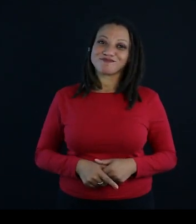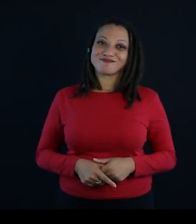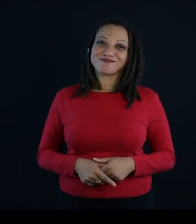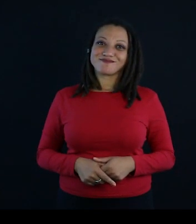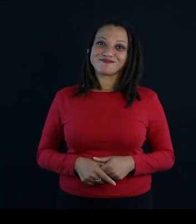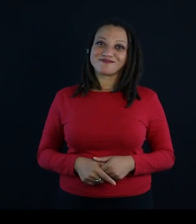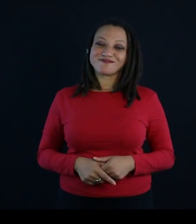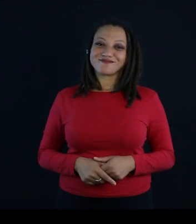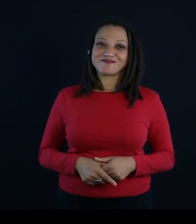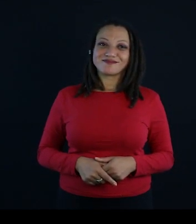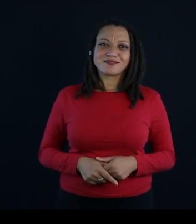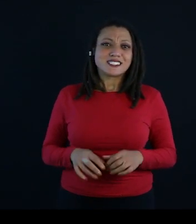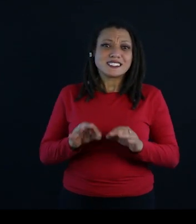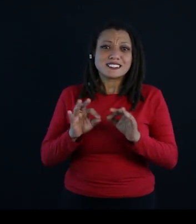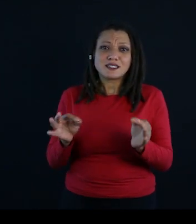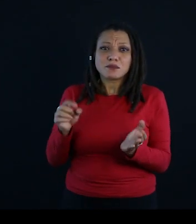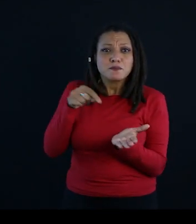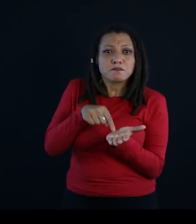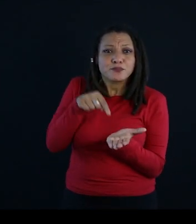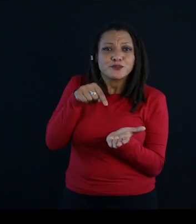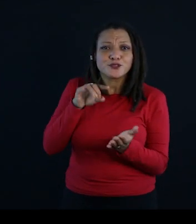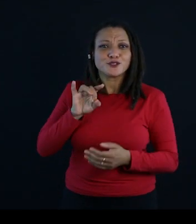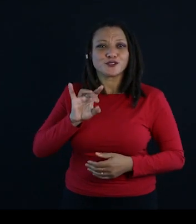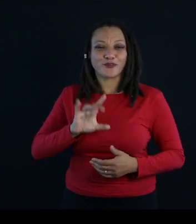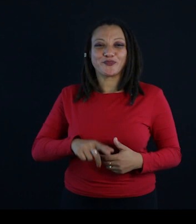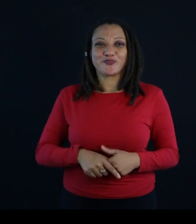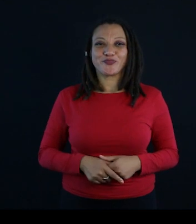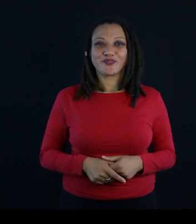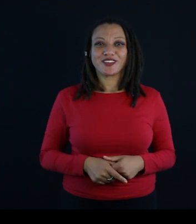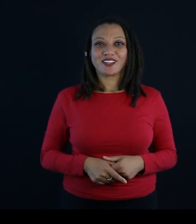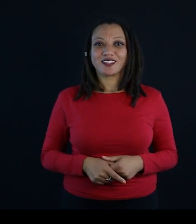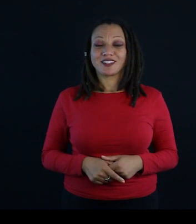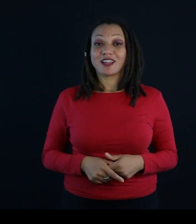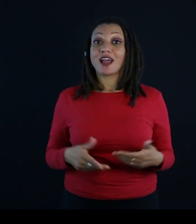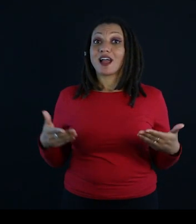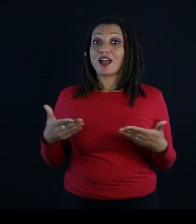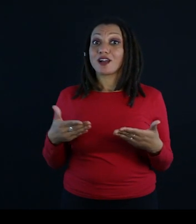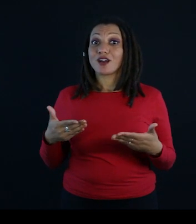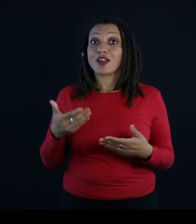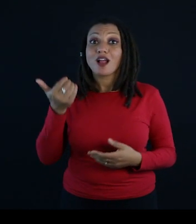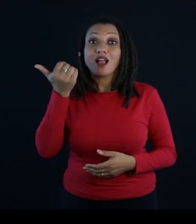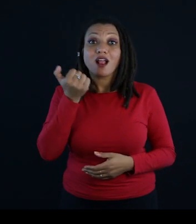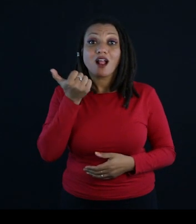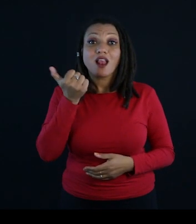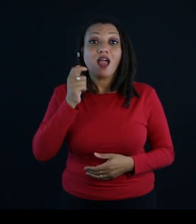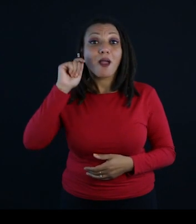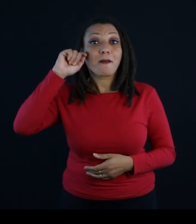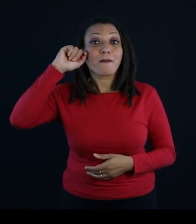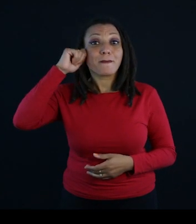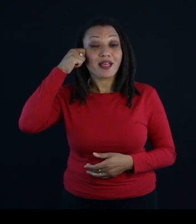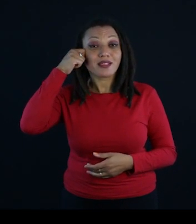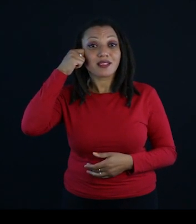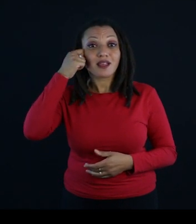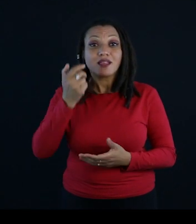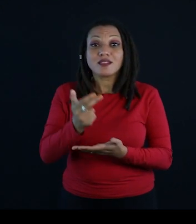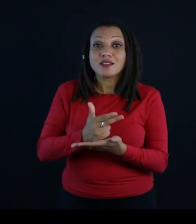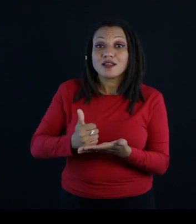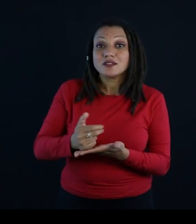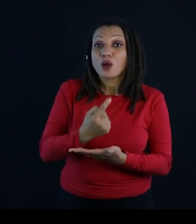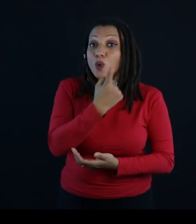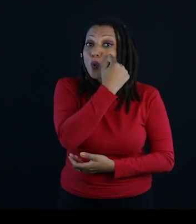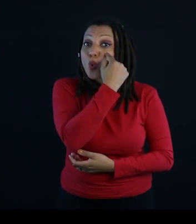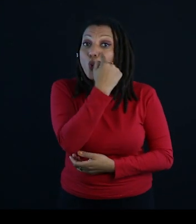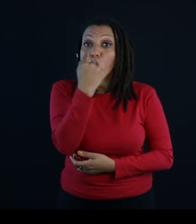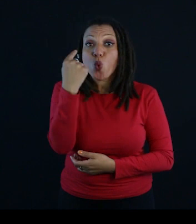Vendo? Uma manchinha, tá? Aí a gente vai chegar com a canetinha preta, vai